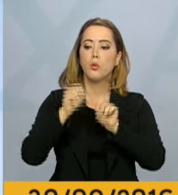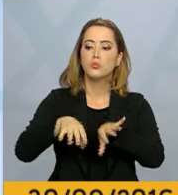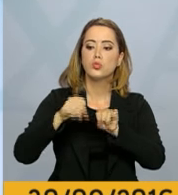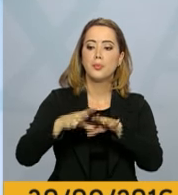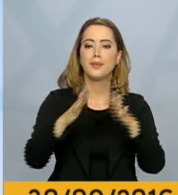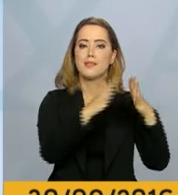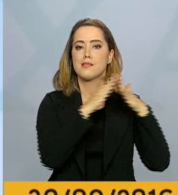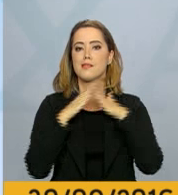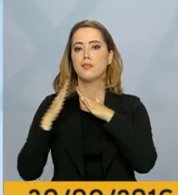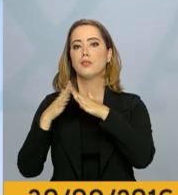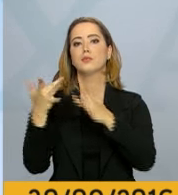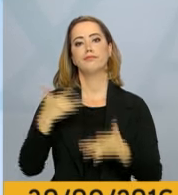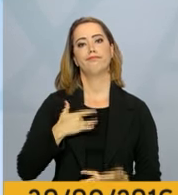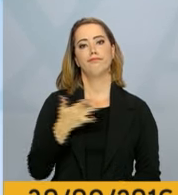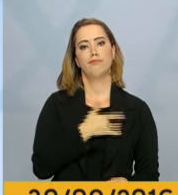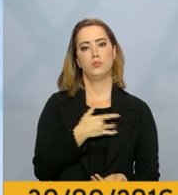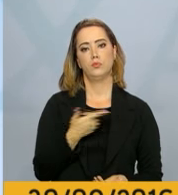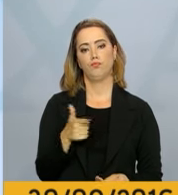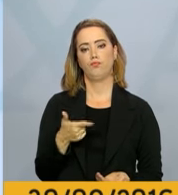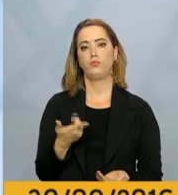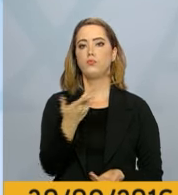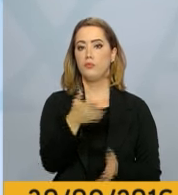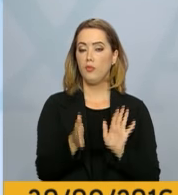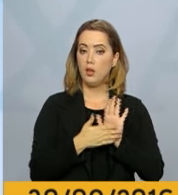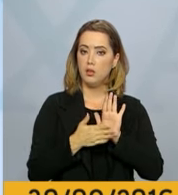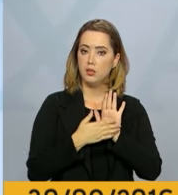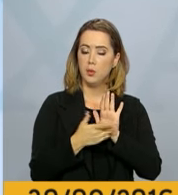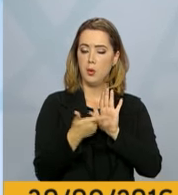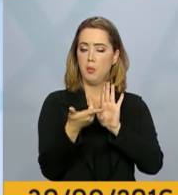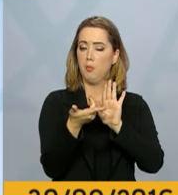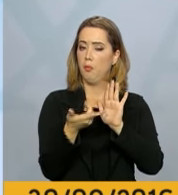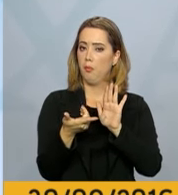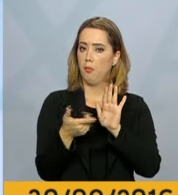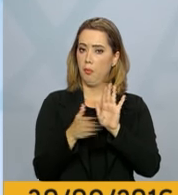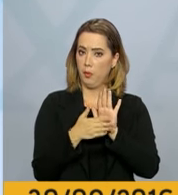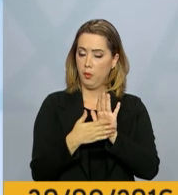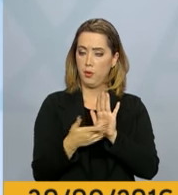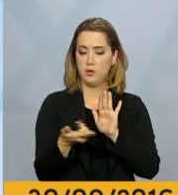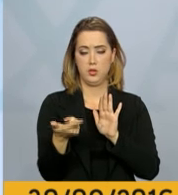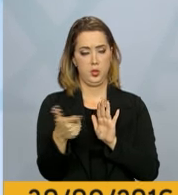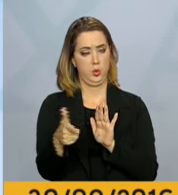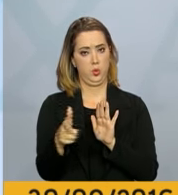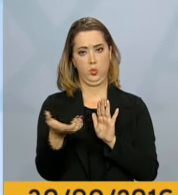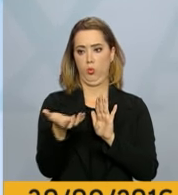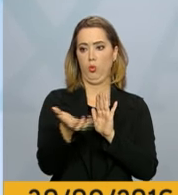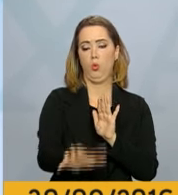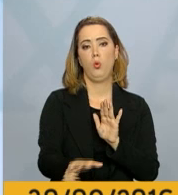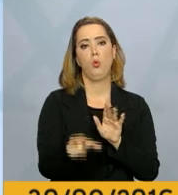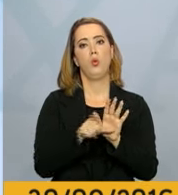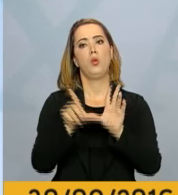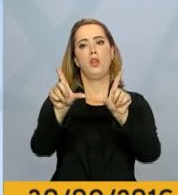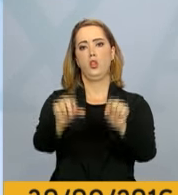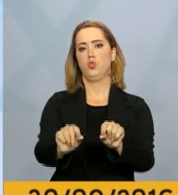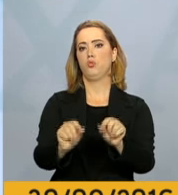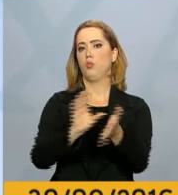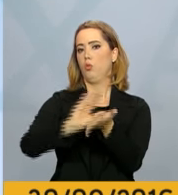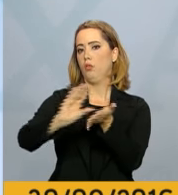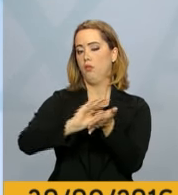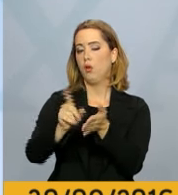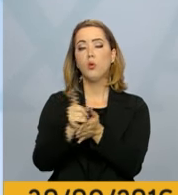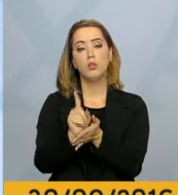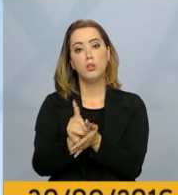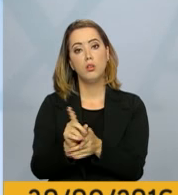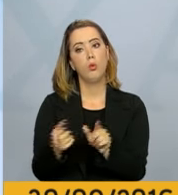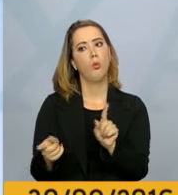Essa proposta não visa a diminuir o volume de recursos para essa política. Ao contrário, visa a